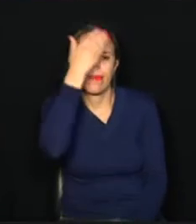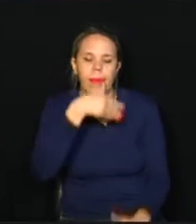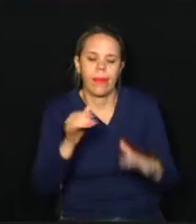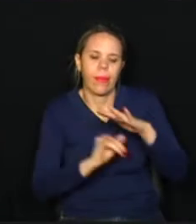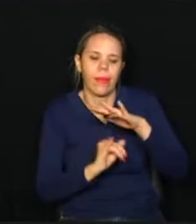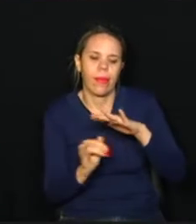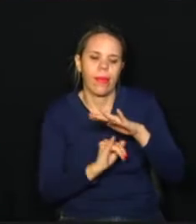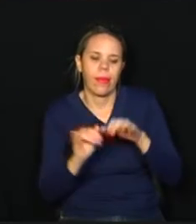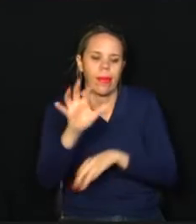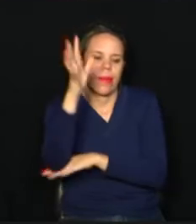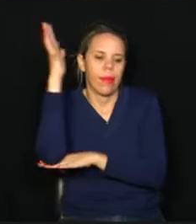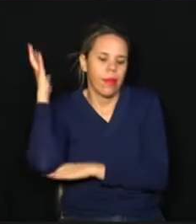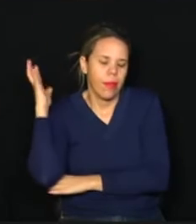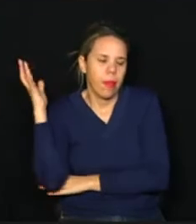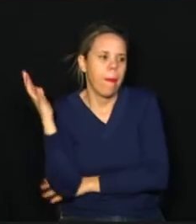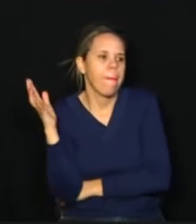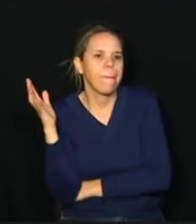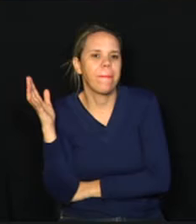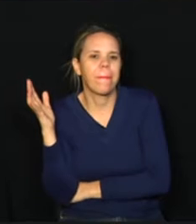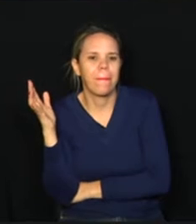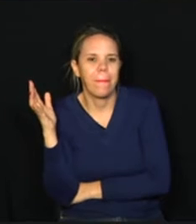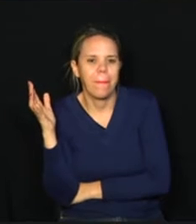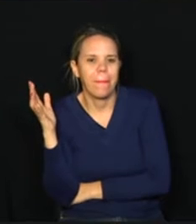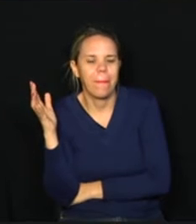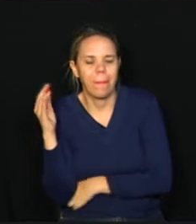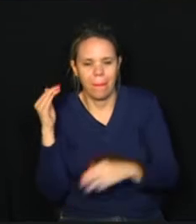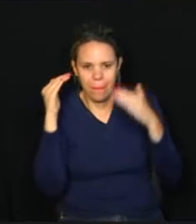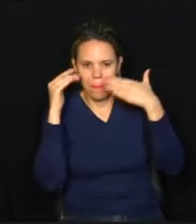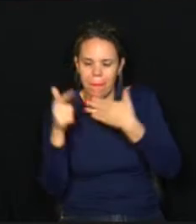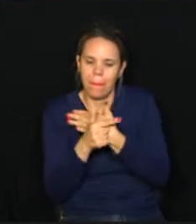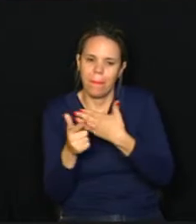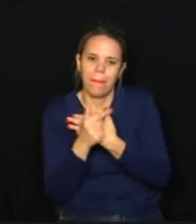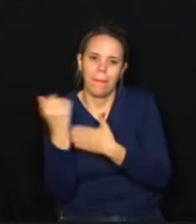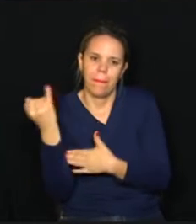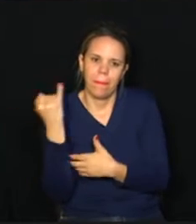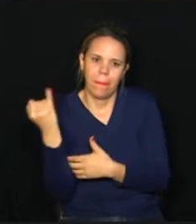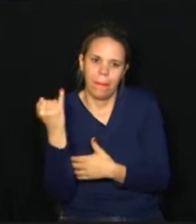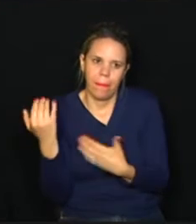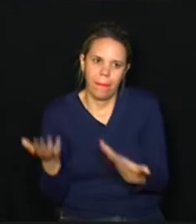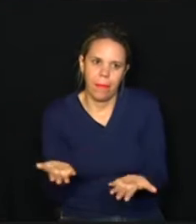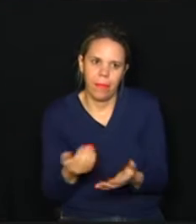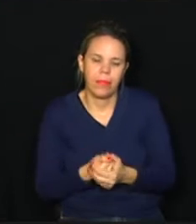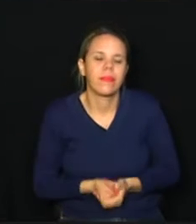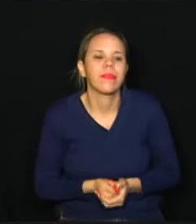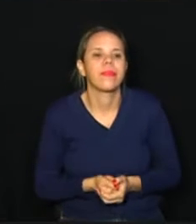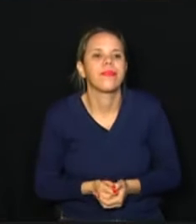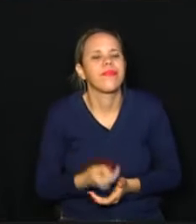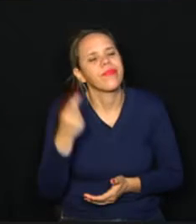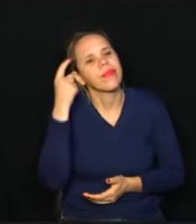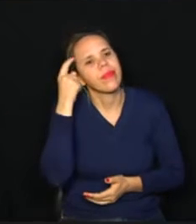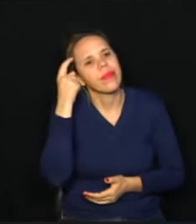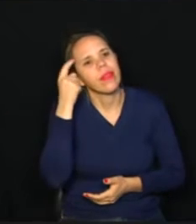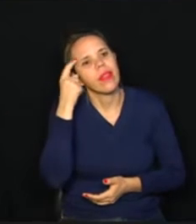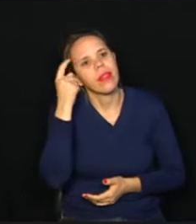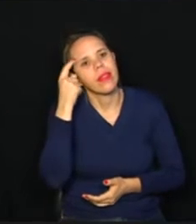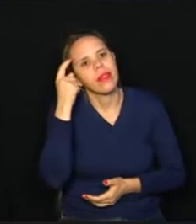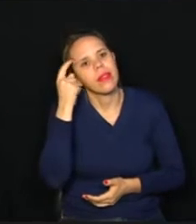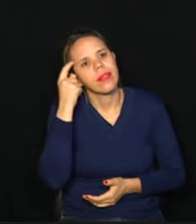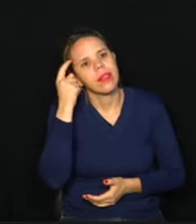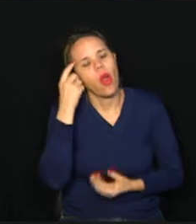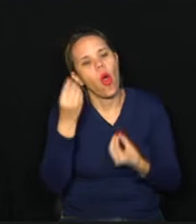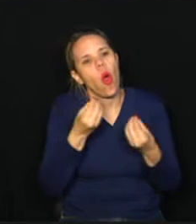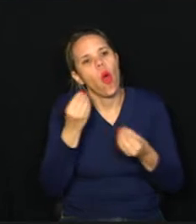Instituto Florestal que tem cumprido um papel tão importante, né, em pensar formas